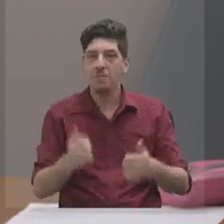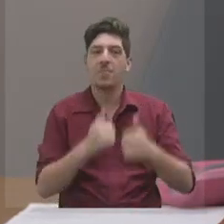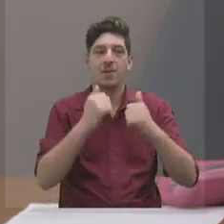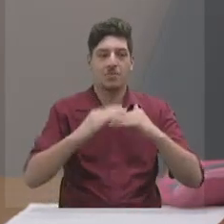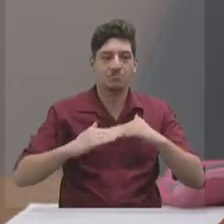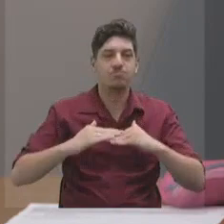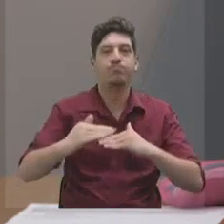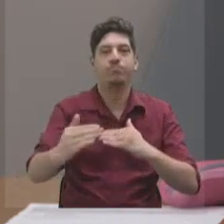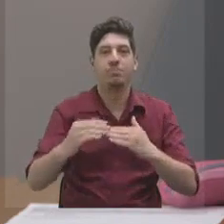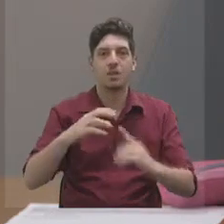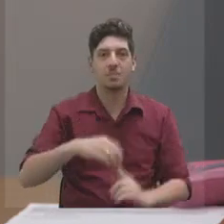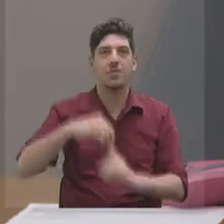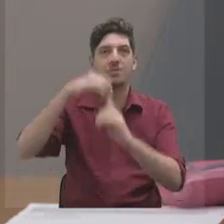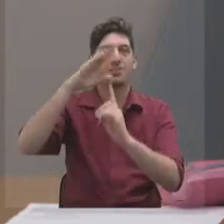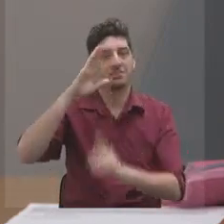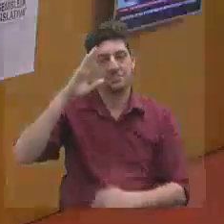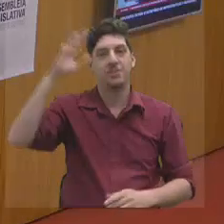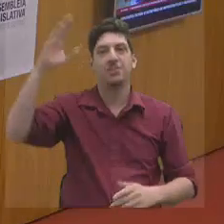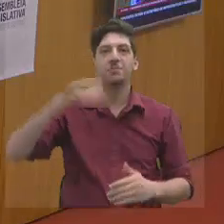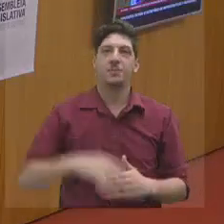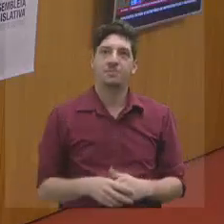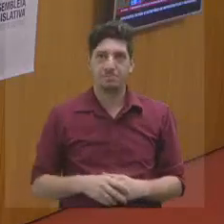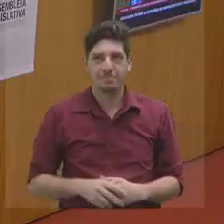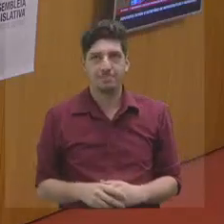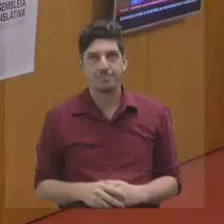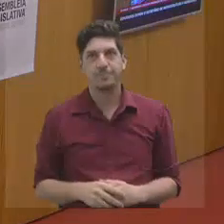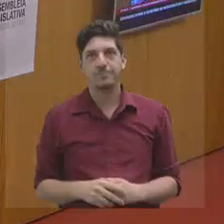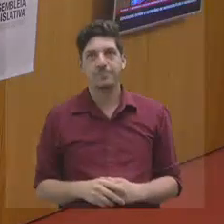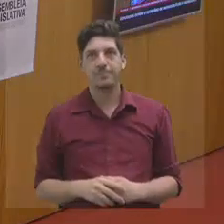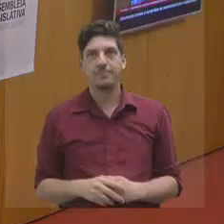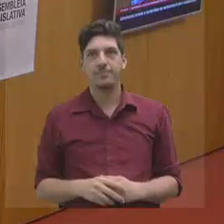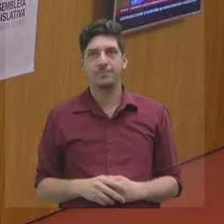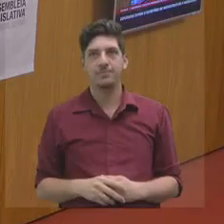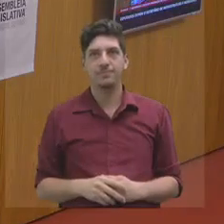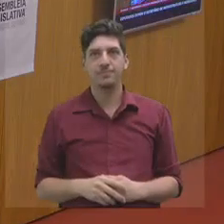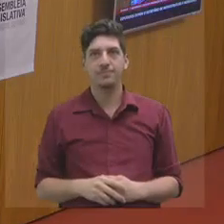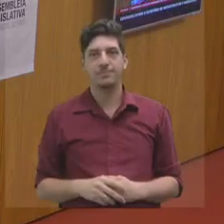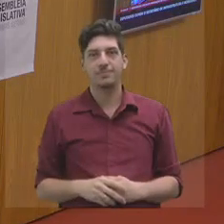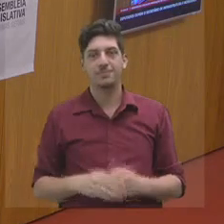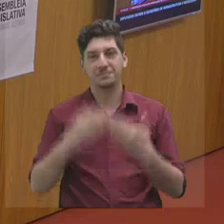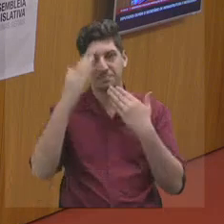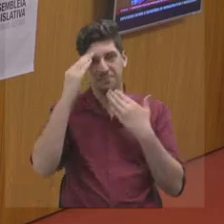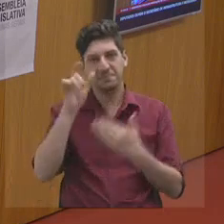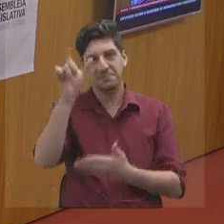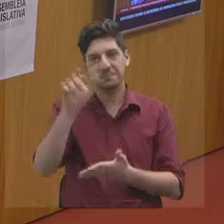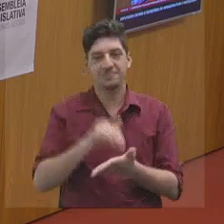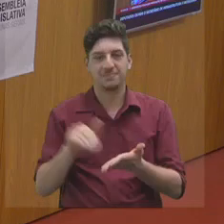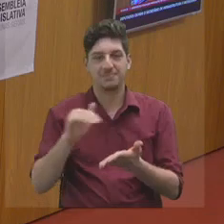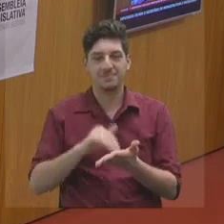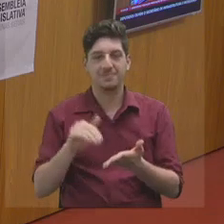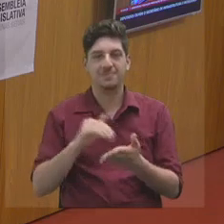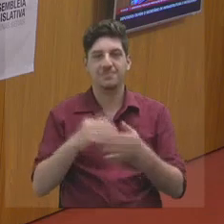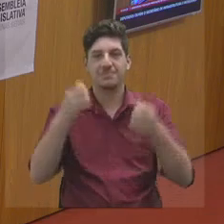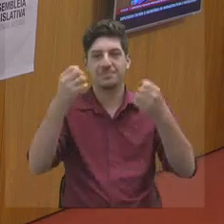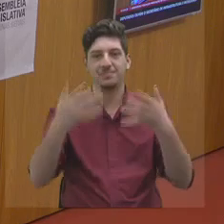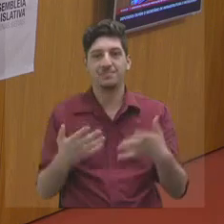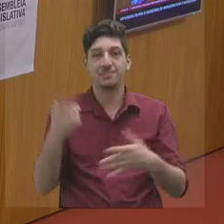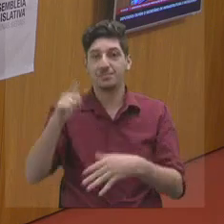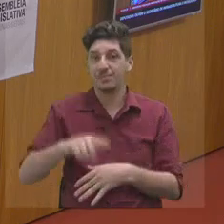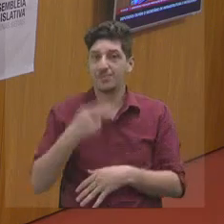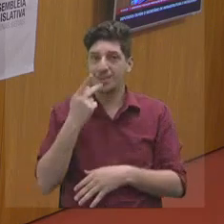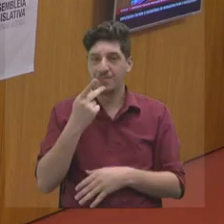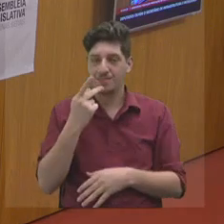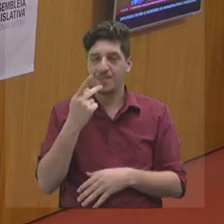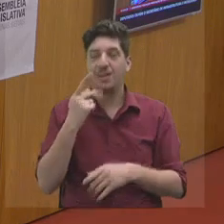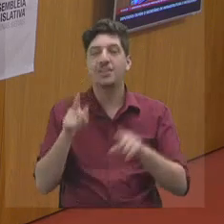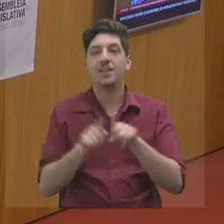nossa tá certo agradeço secretário pela explanação ressalta aqui destaco né a sua